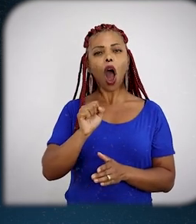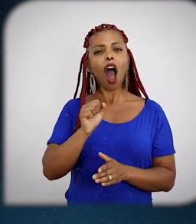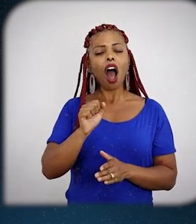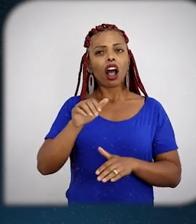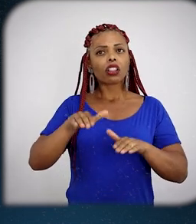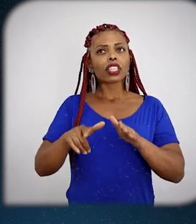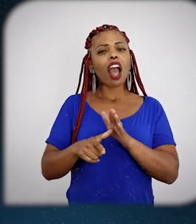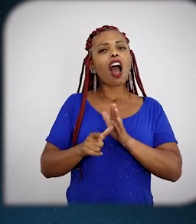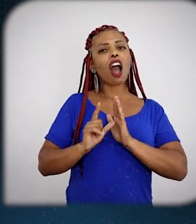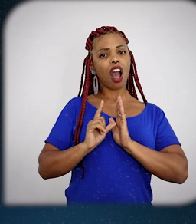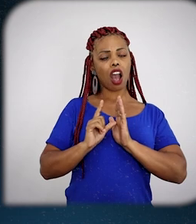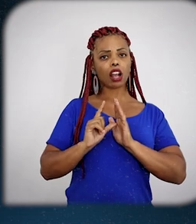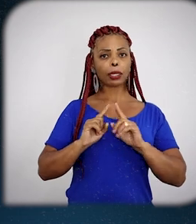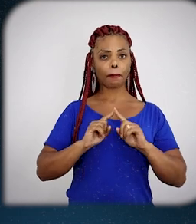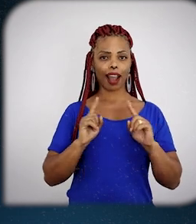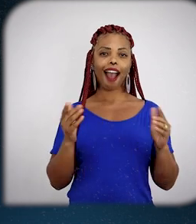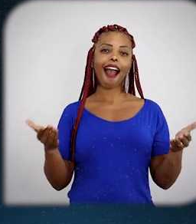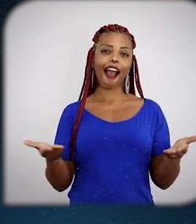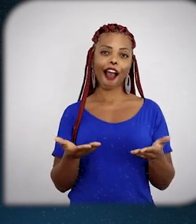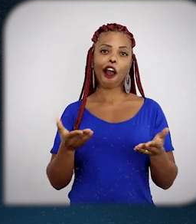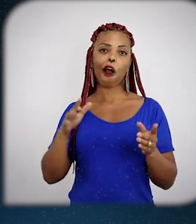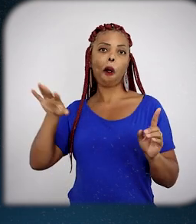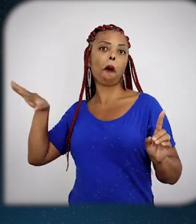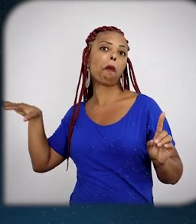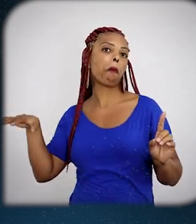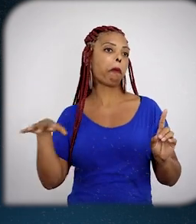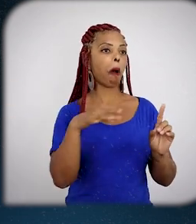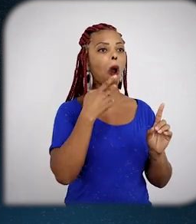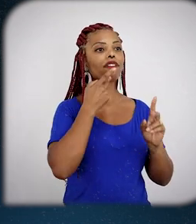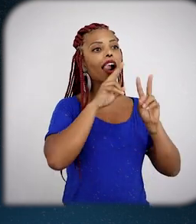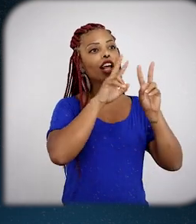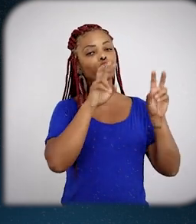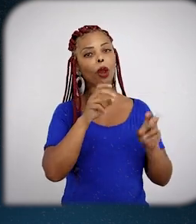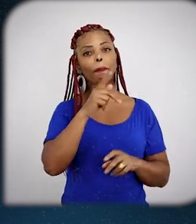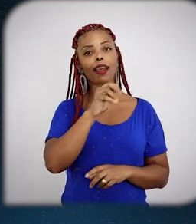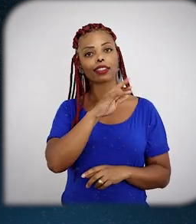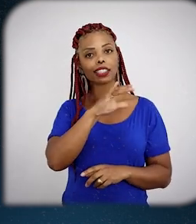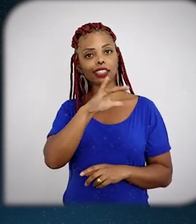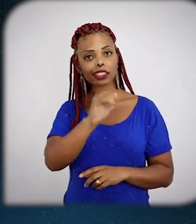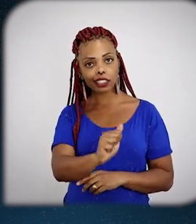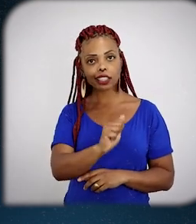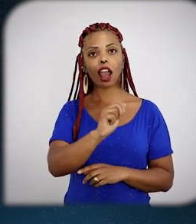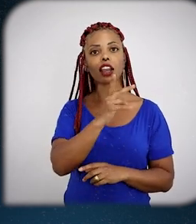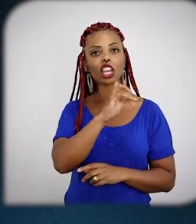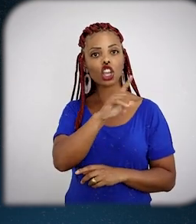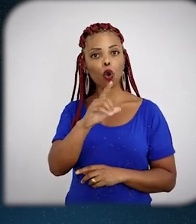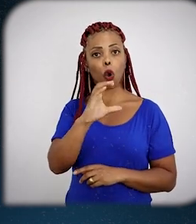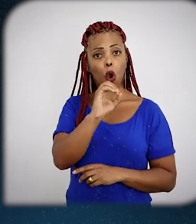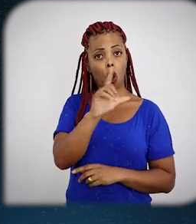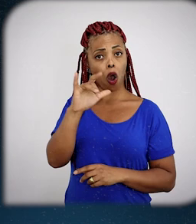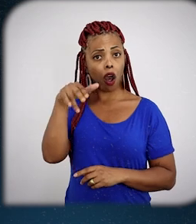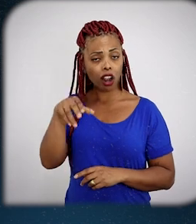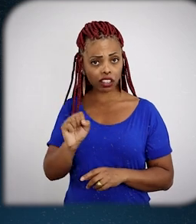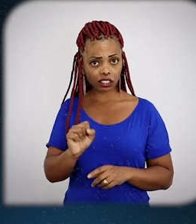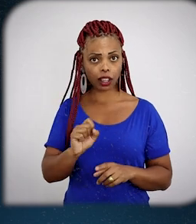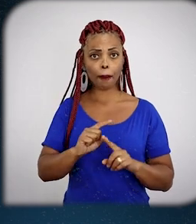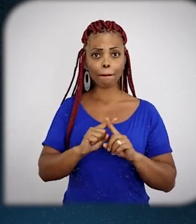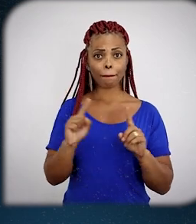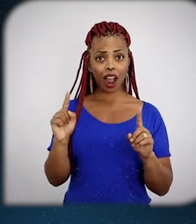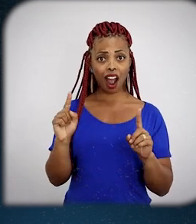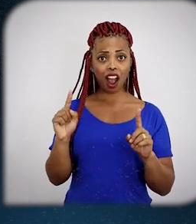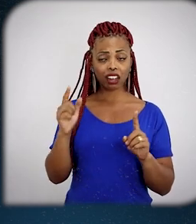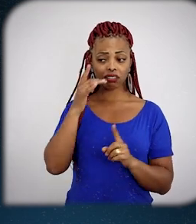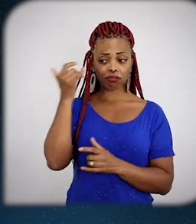verdade, hoje tem uma grande moda, as pessoas falando de Patrícia Hill Collins. Eu ouvi falar